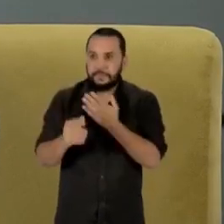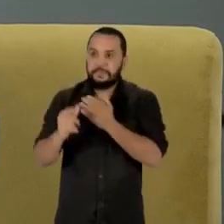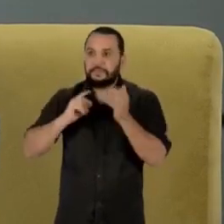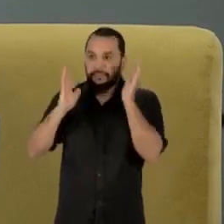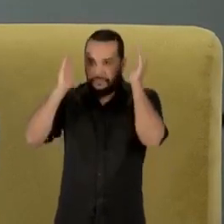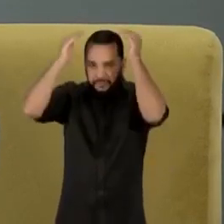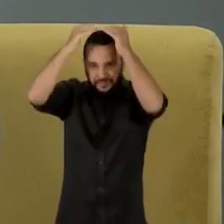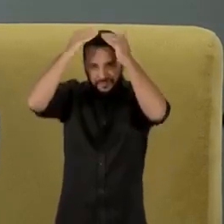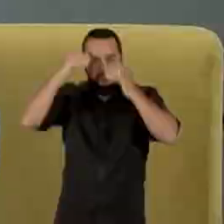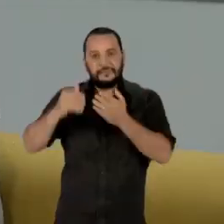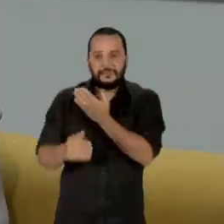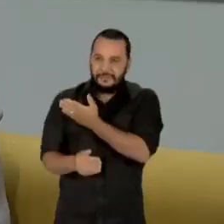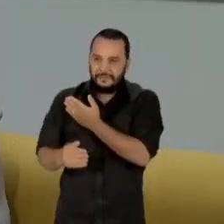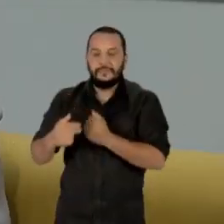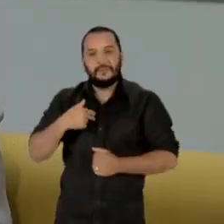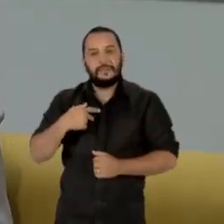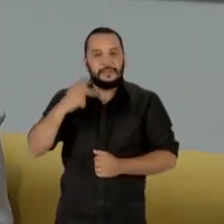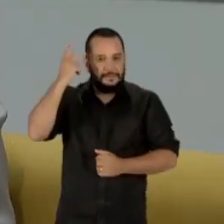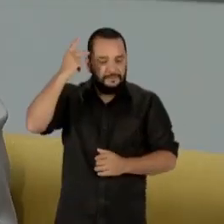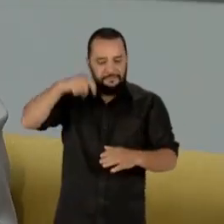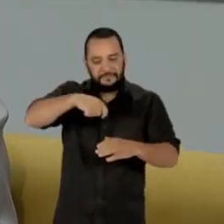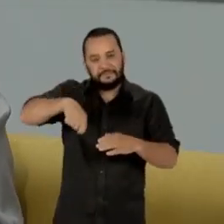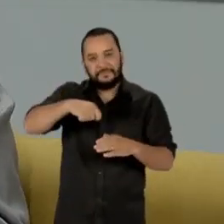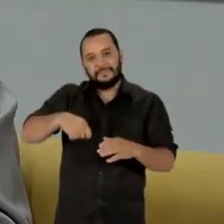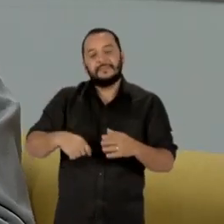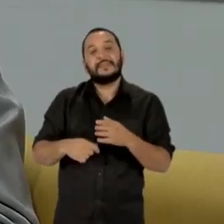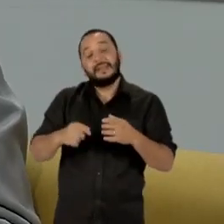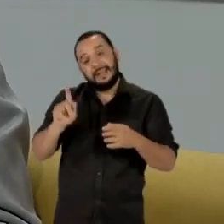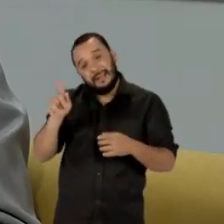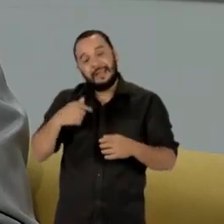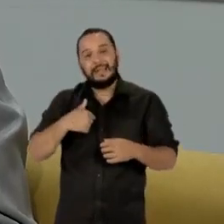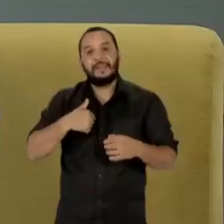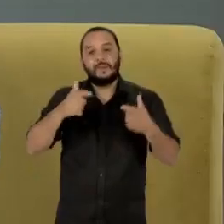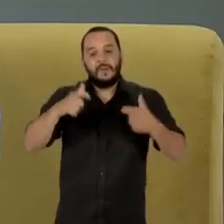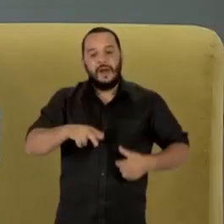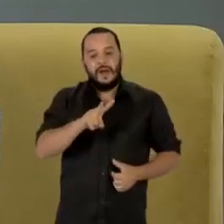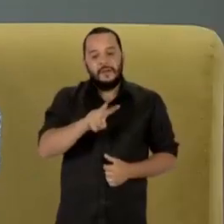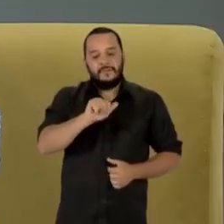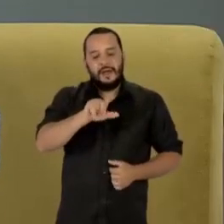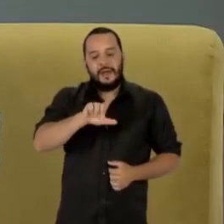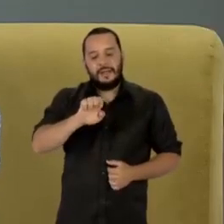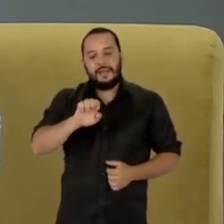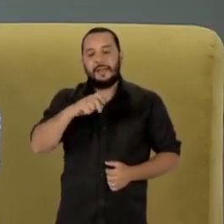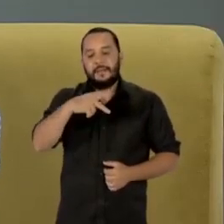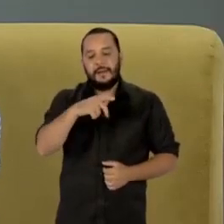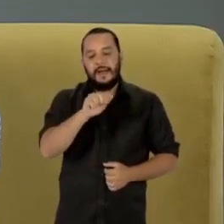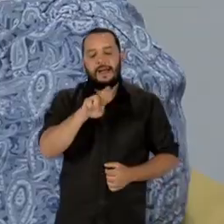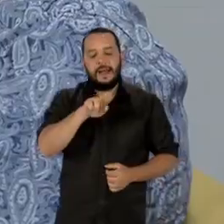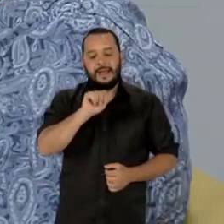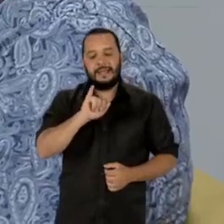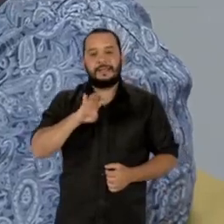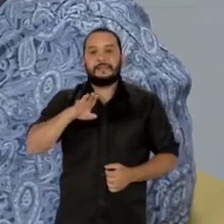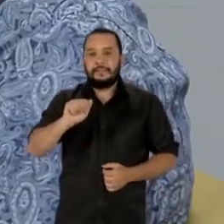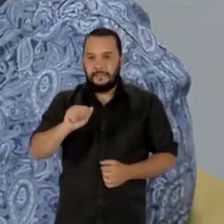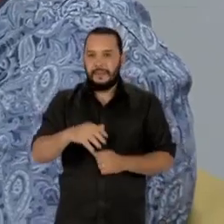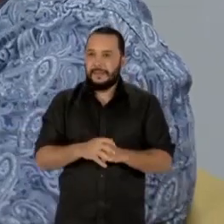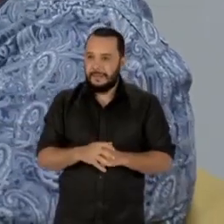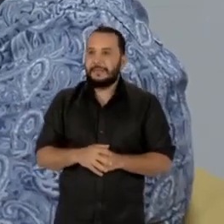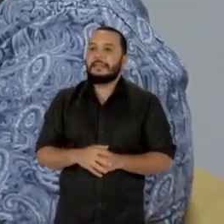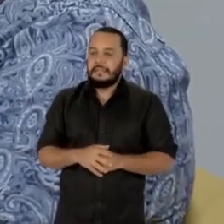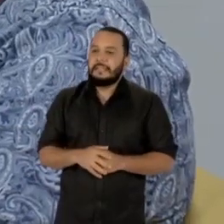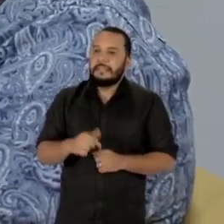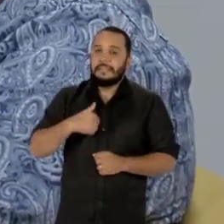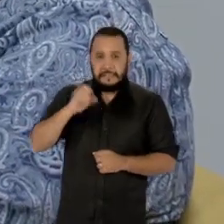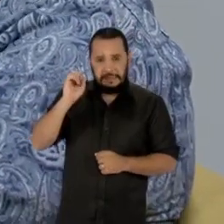gastronomia é padrinho da etapa do vale do paraíba boa tarde van particularmente taubaté netão até a etapa